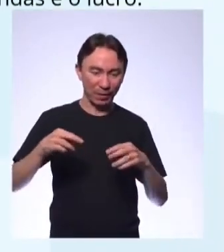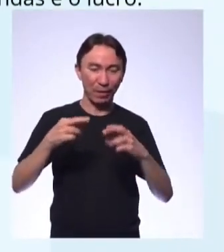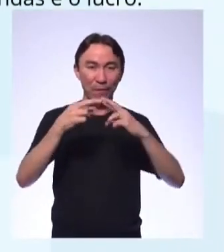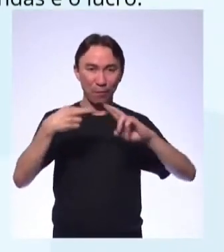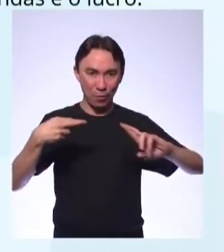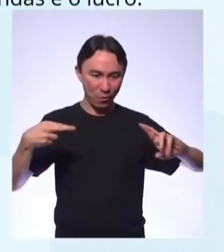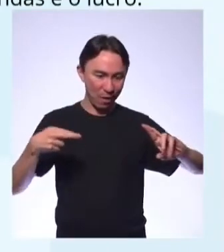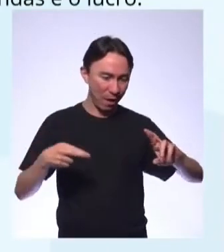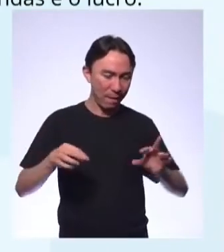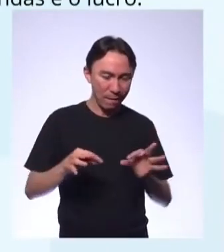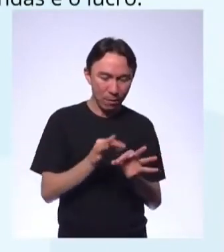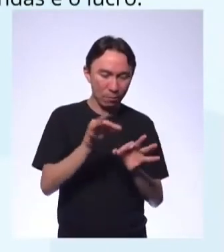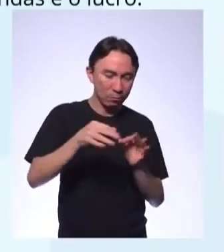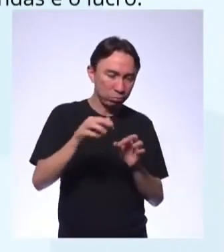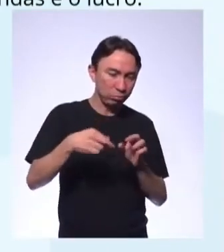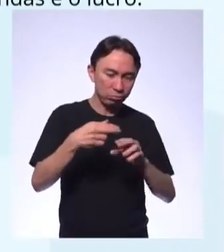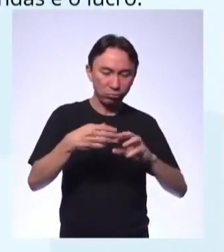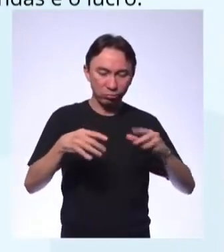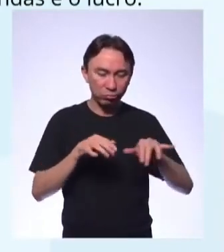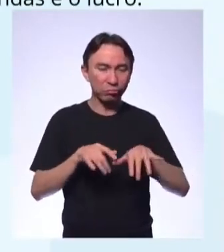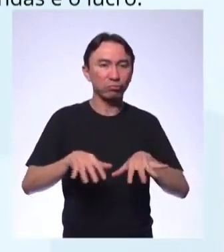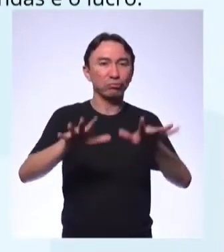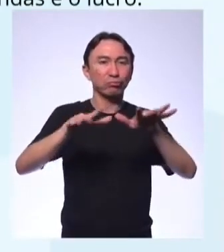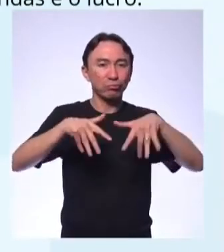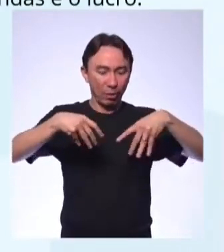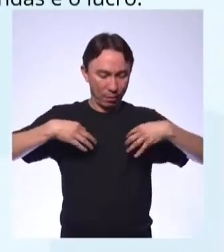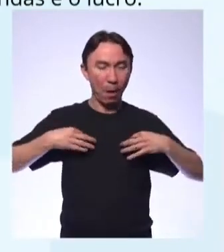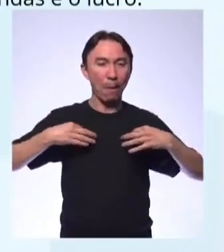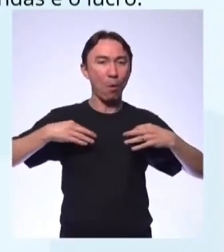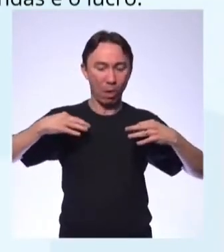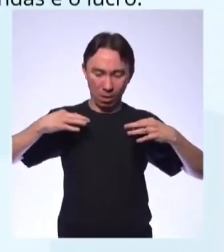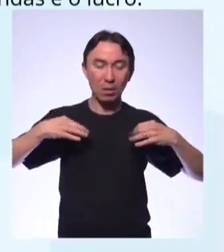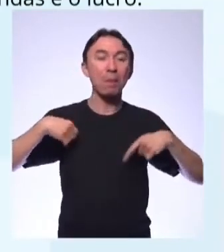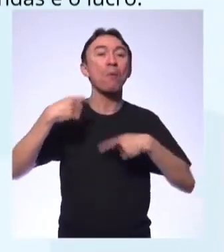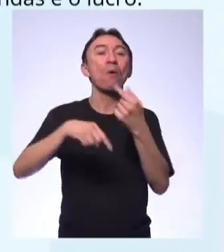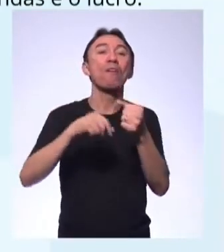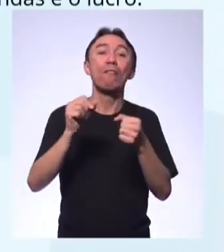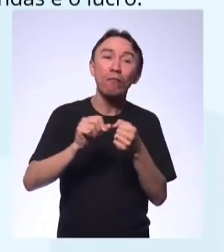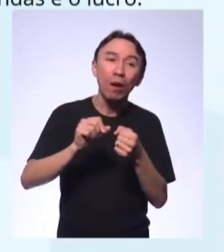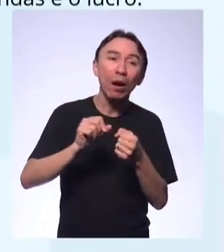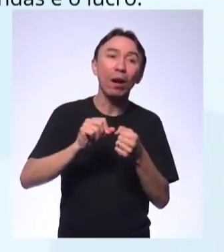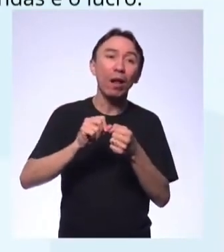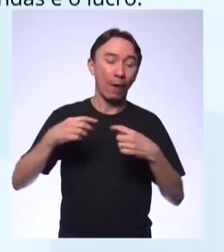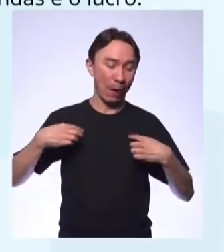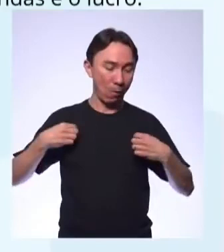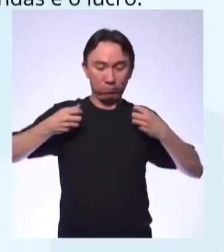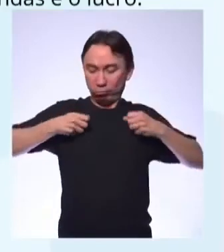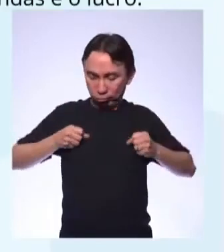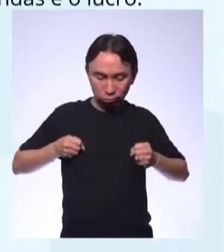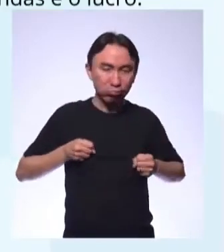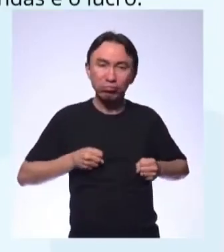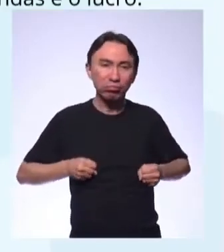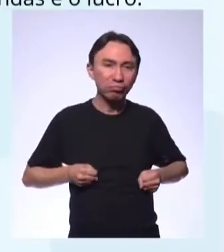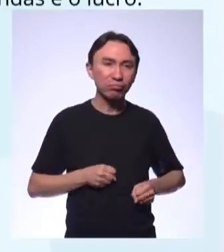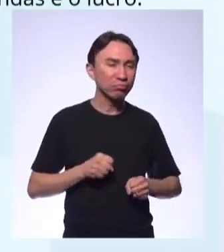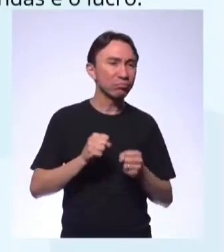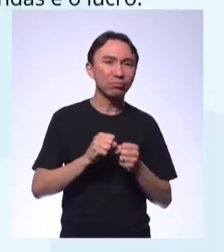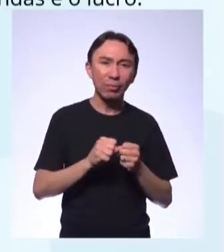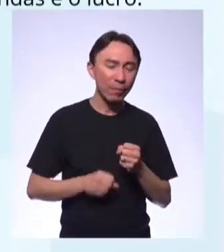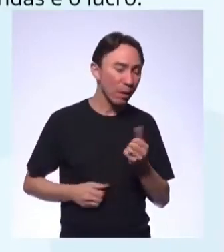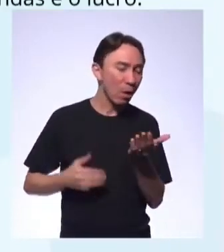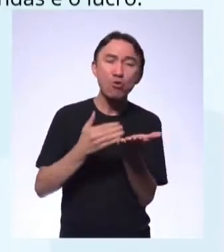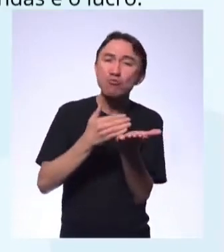um tecido, e depois ela mesma pode confeccionar uma peça de roupas. Então, veja, todas as etapas da